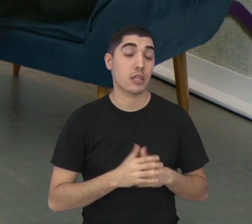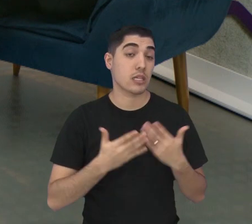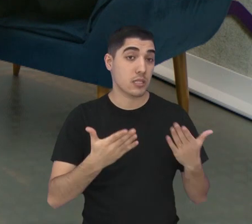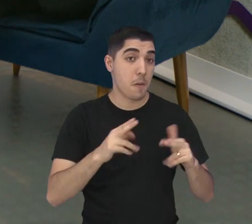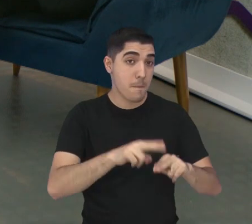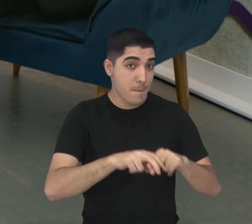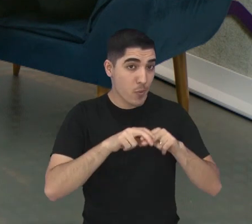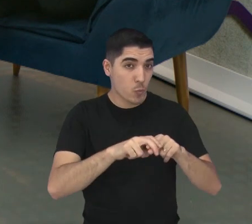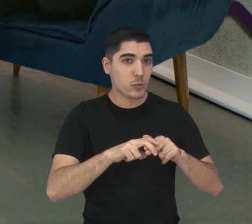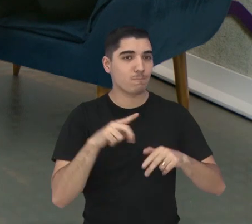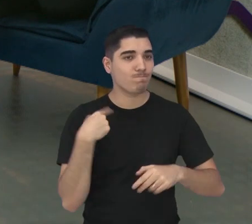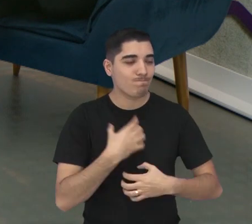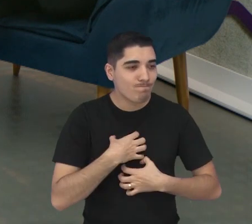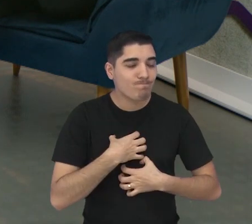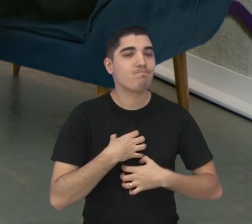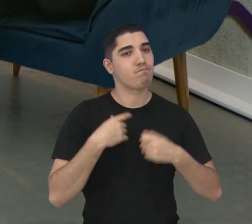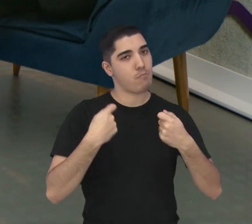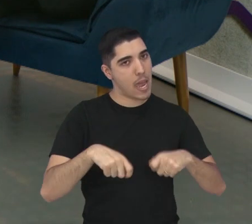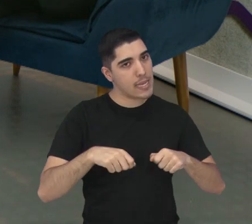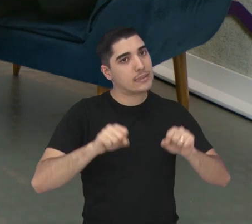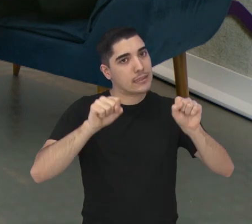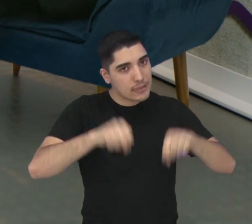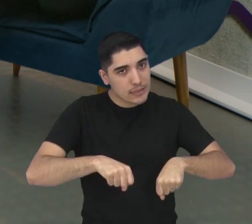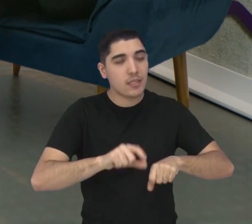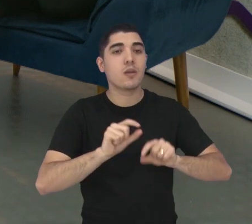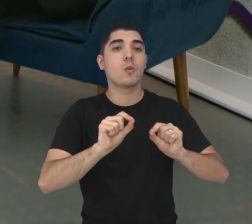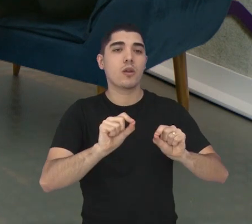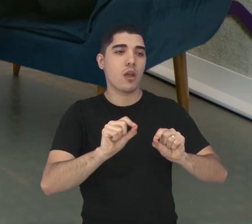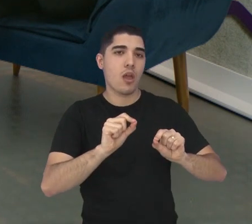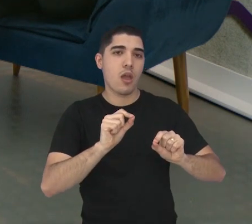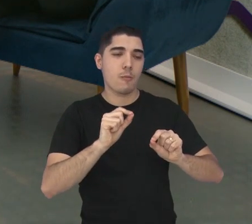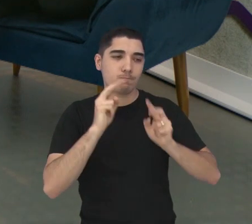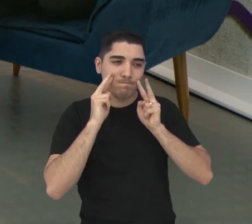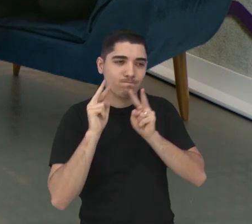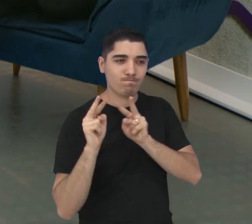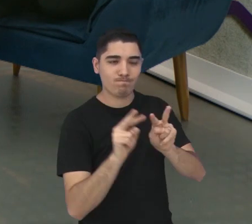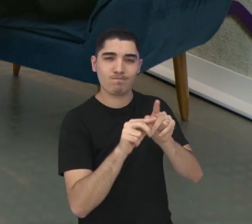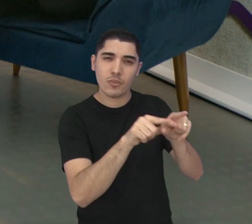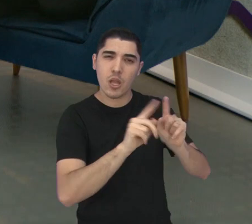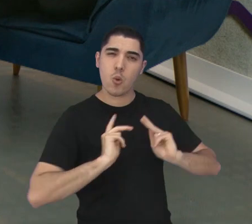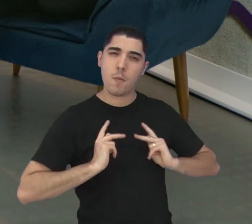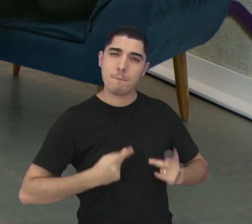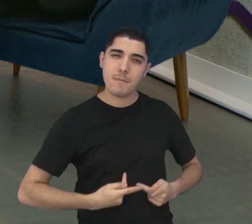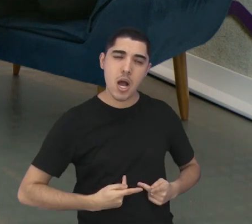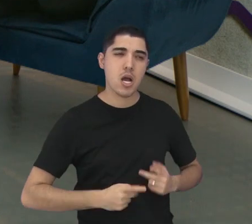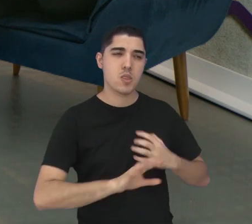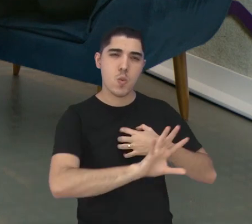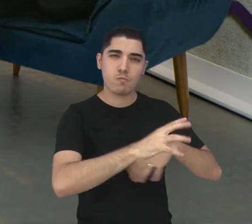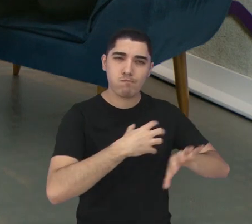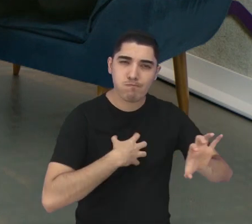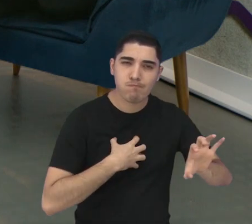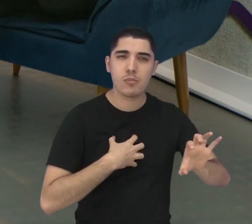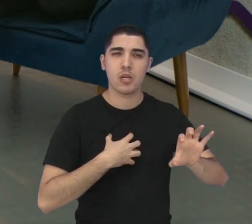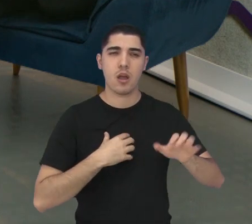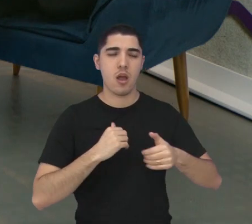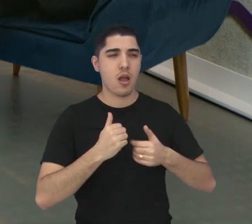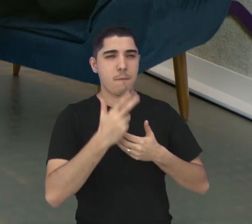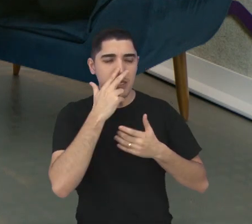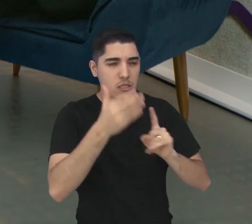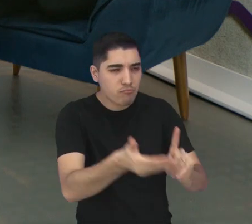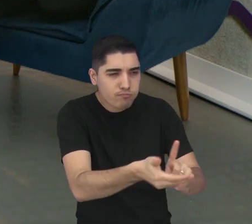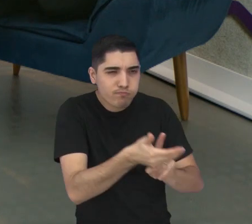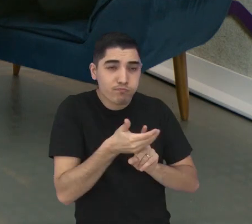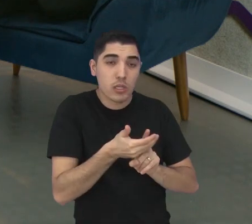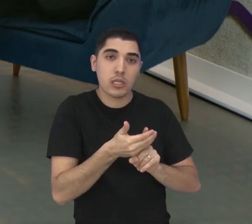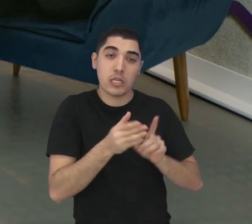diferentes, né? E aí, nesse sentido, a gente realmente precisa ter, né, um olhar mais humanizado, mais acolhedor,